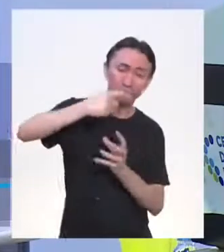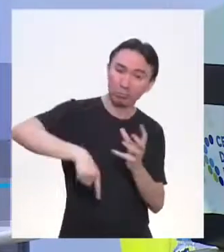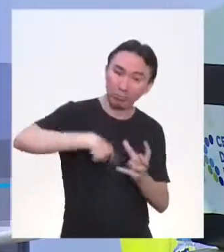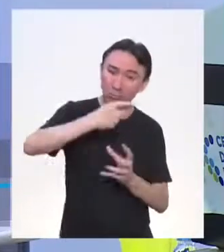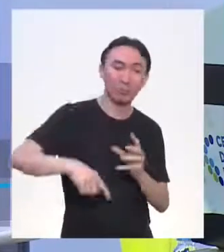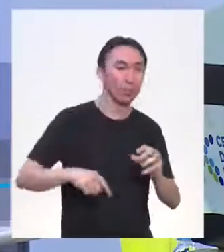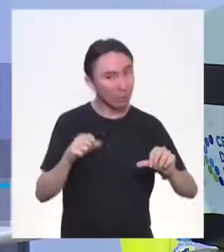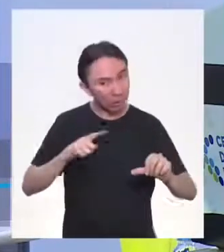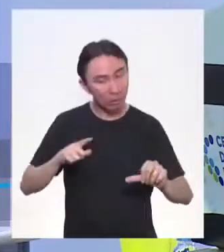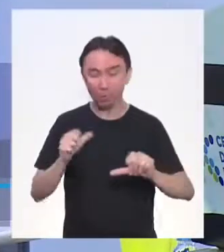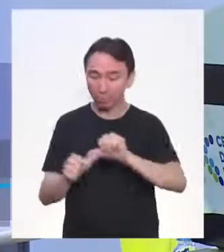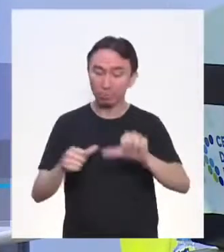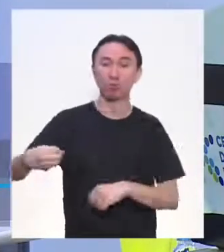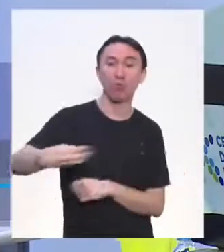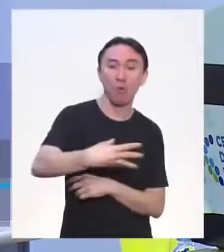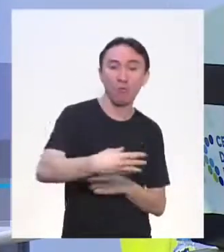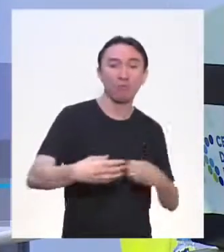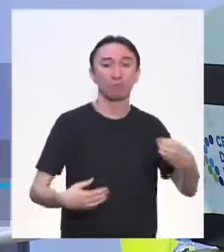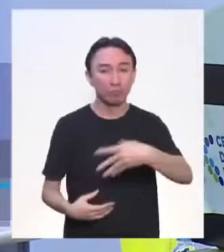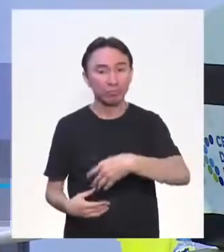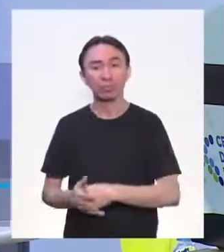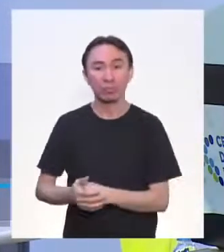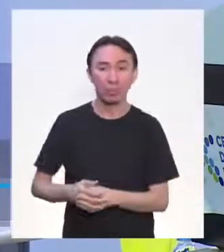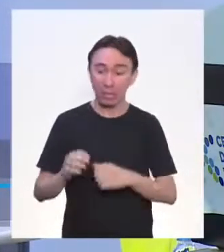muito importante. As empresas se